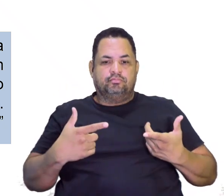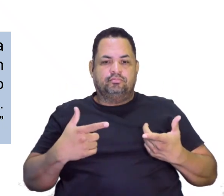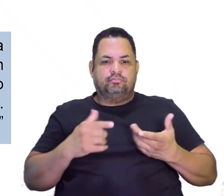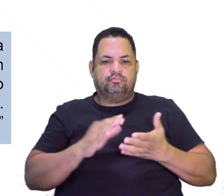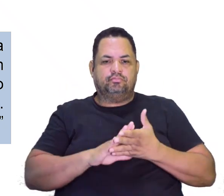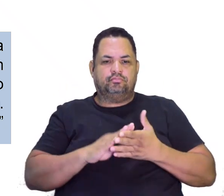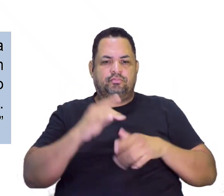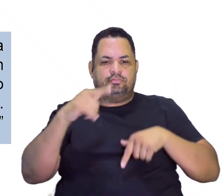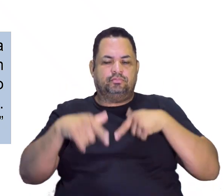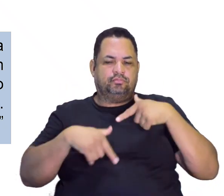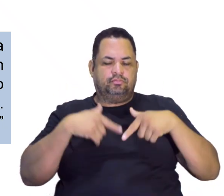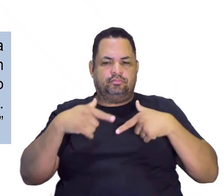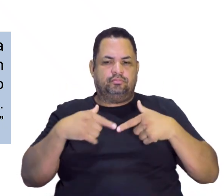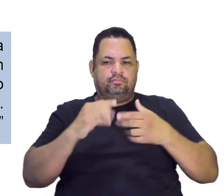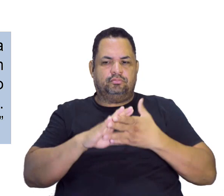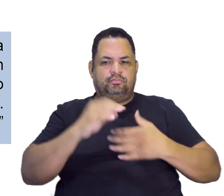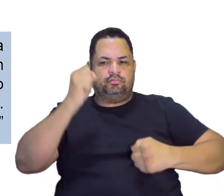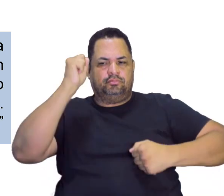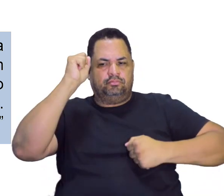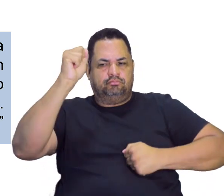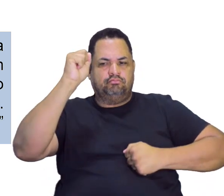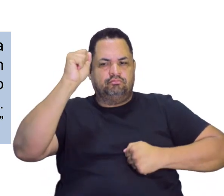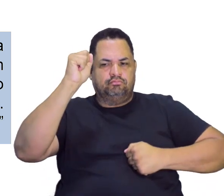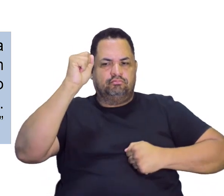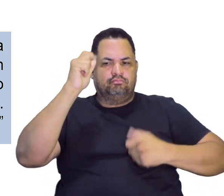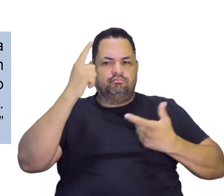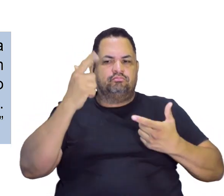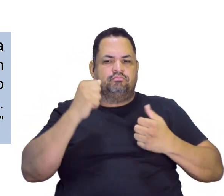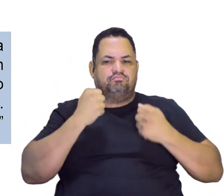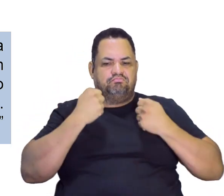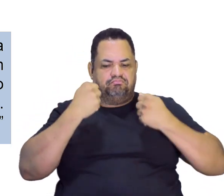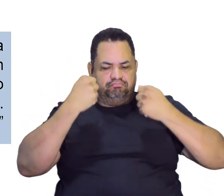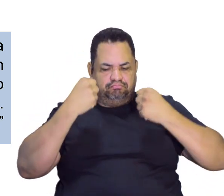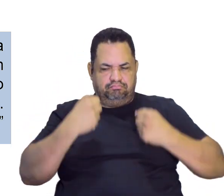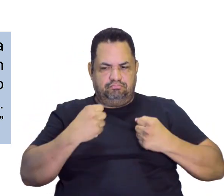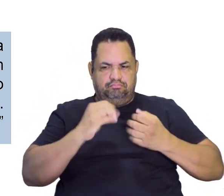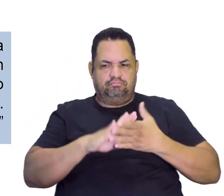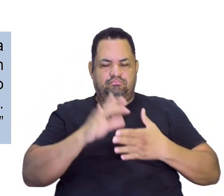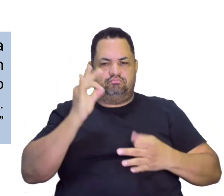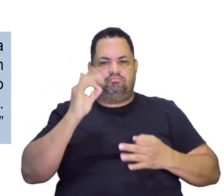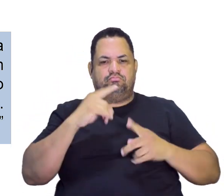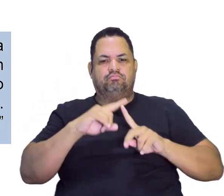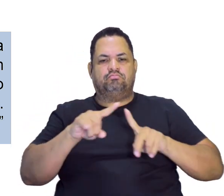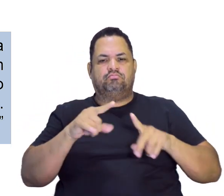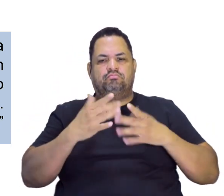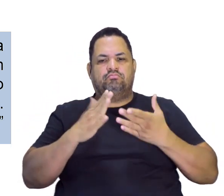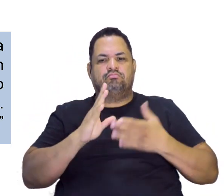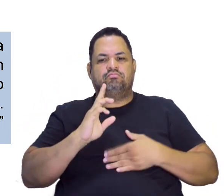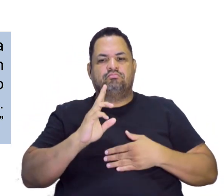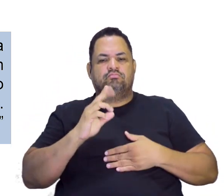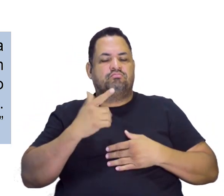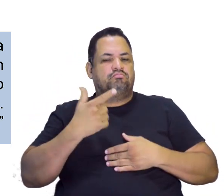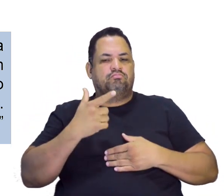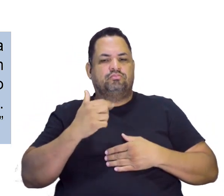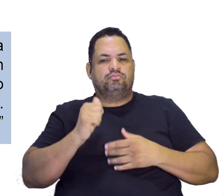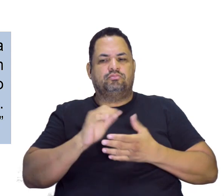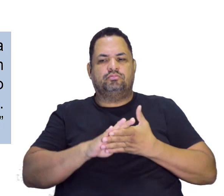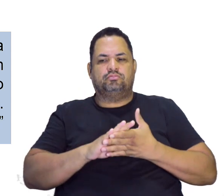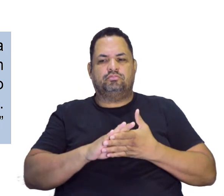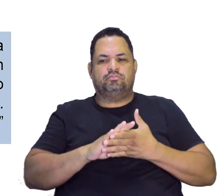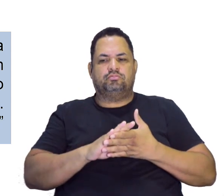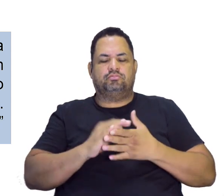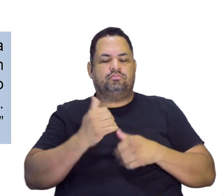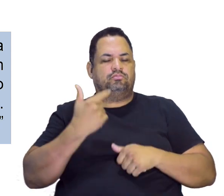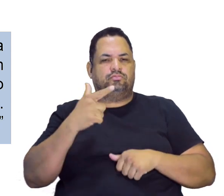a sua ação ele estava lá ele era determinante mas ele era sem caráter